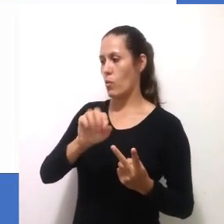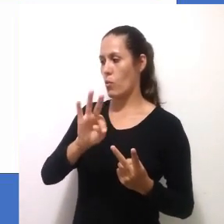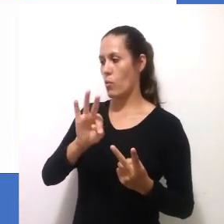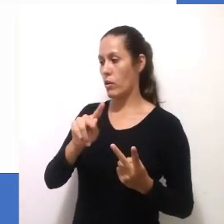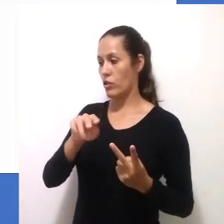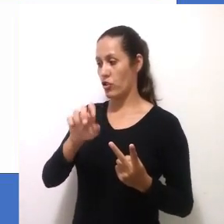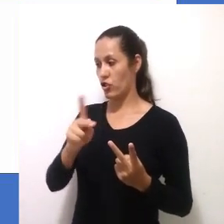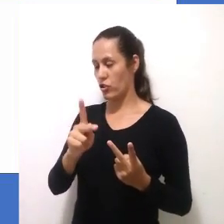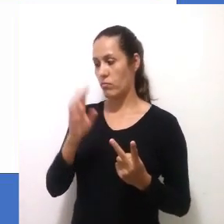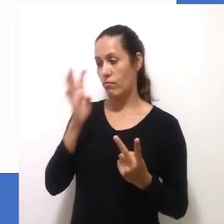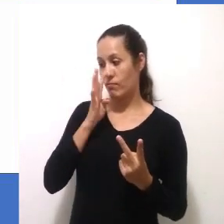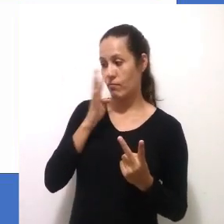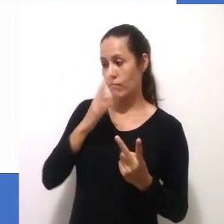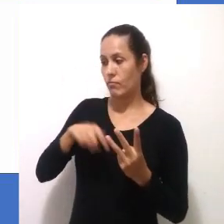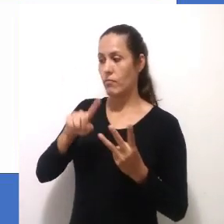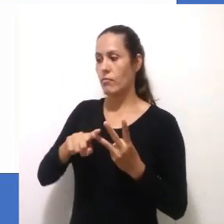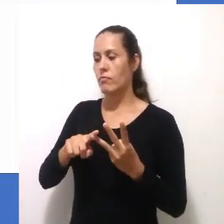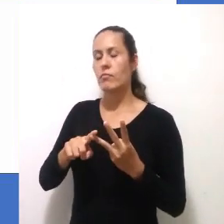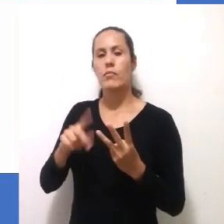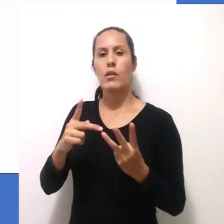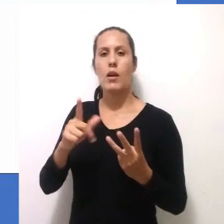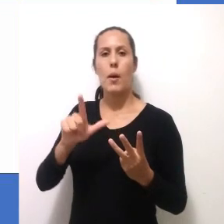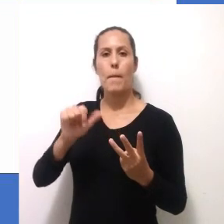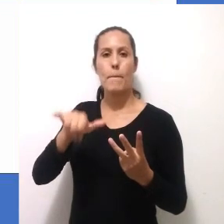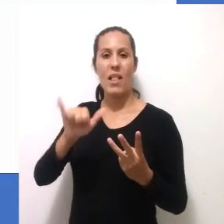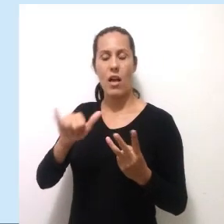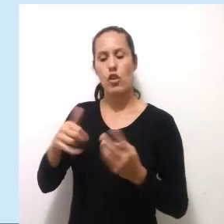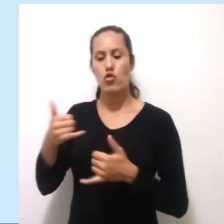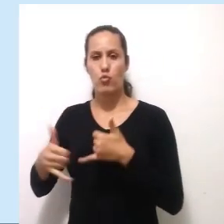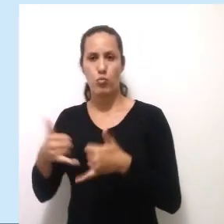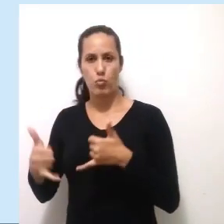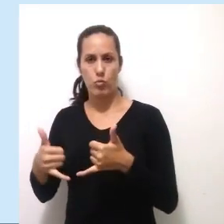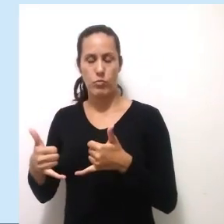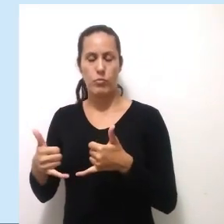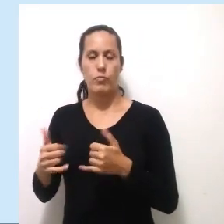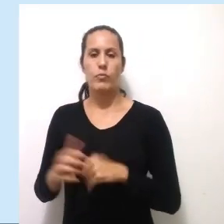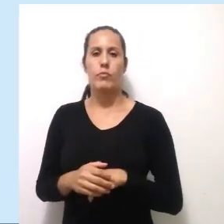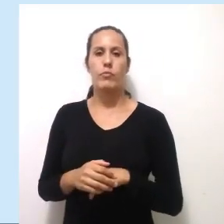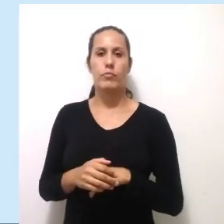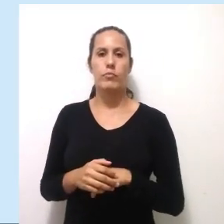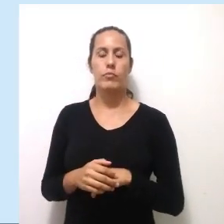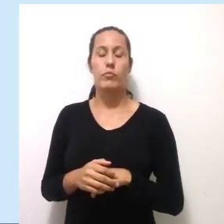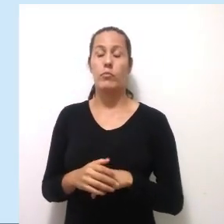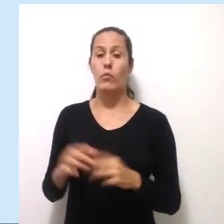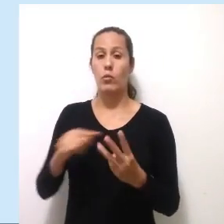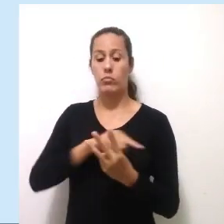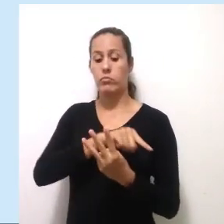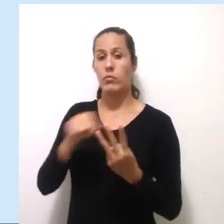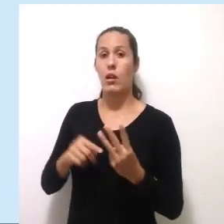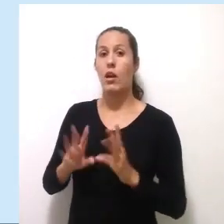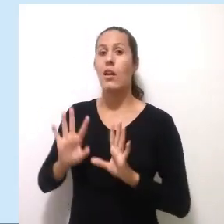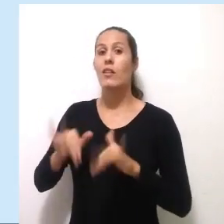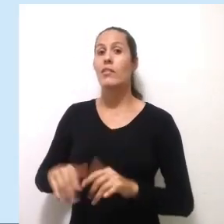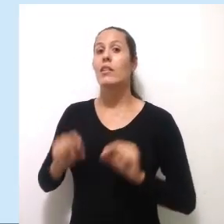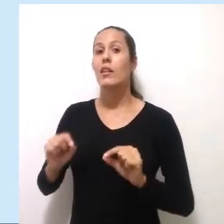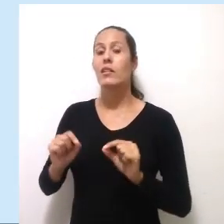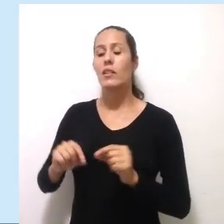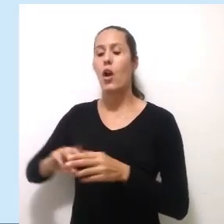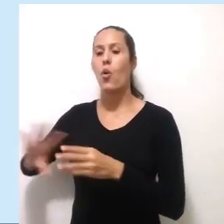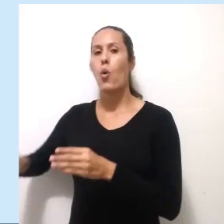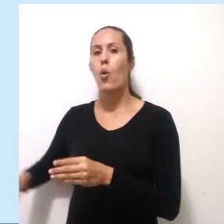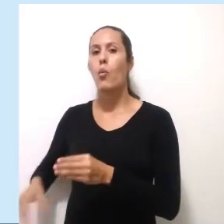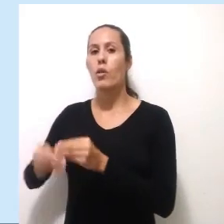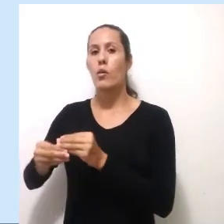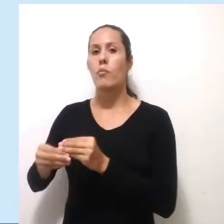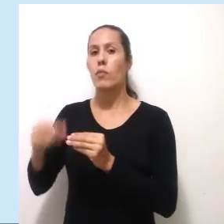assistir. E play, jogar. E para finalizar o nosso modelo de sentença, a gente tem um complemento que a gente